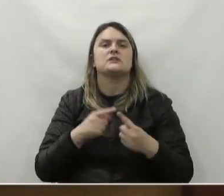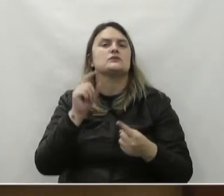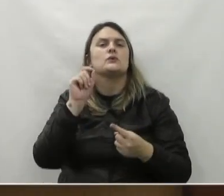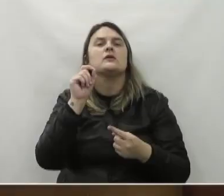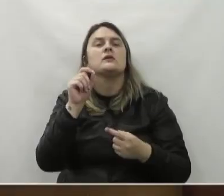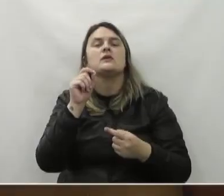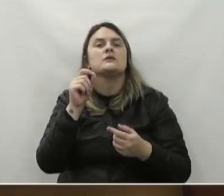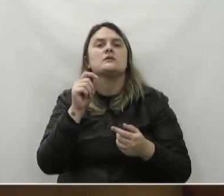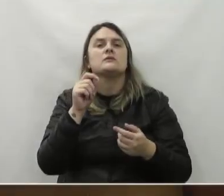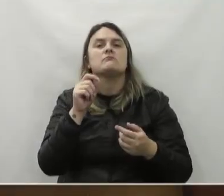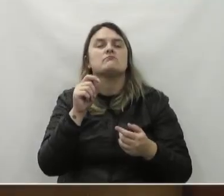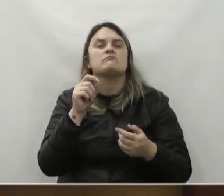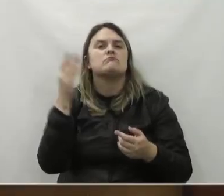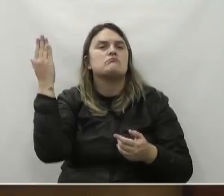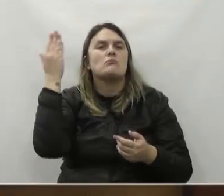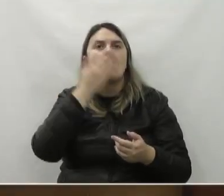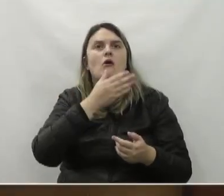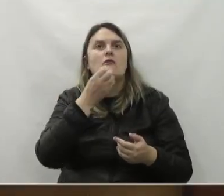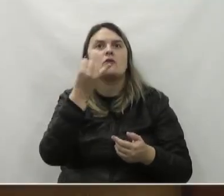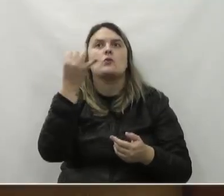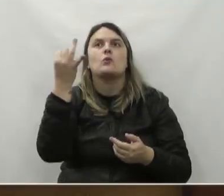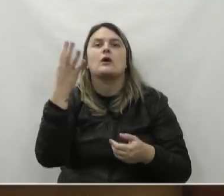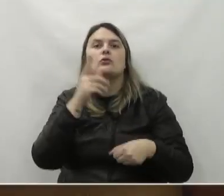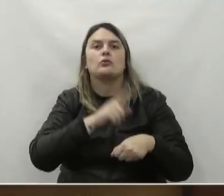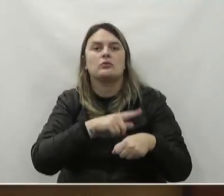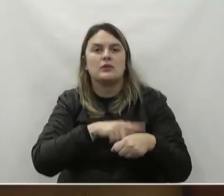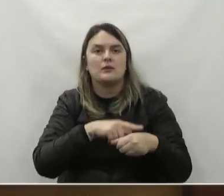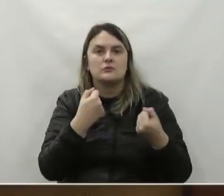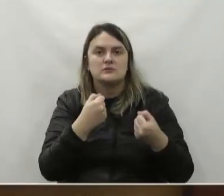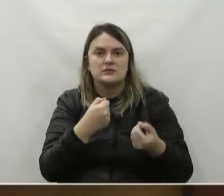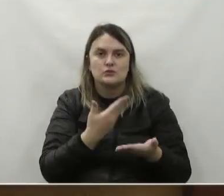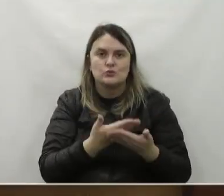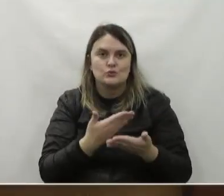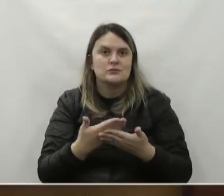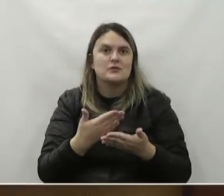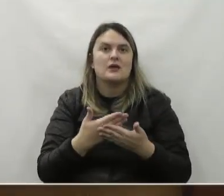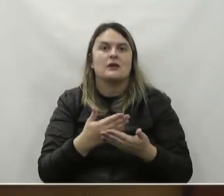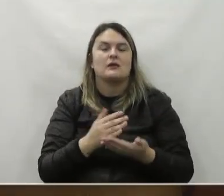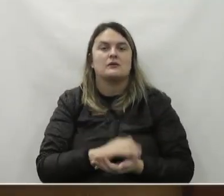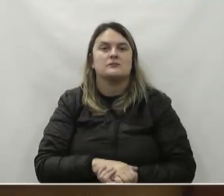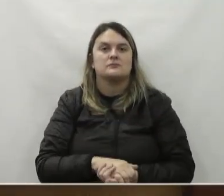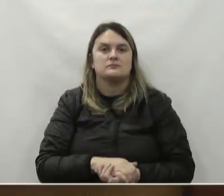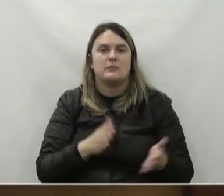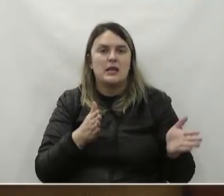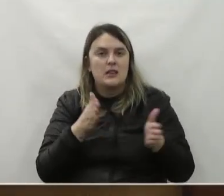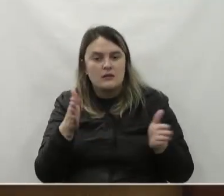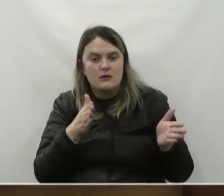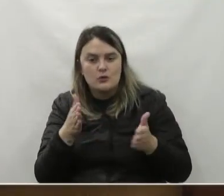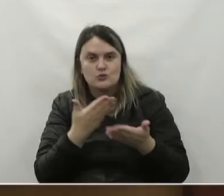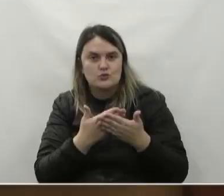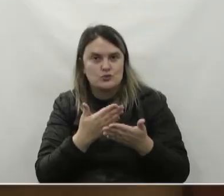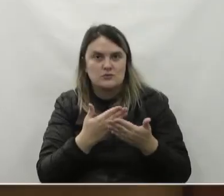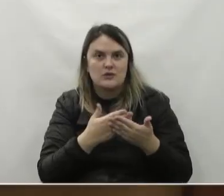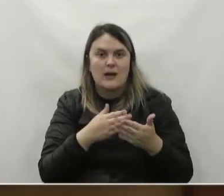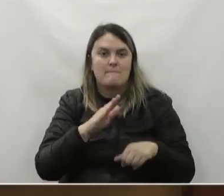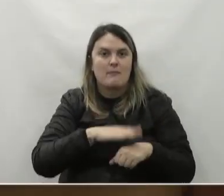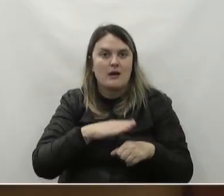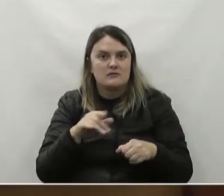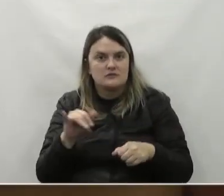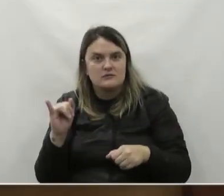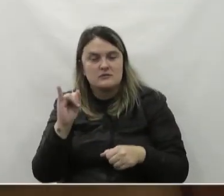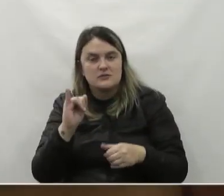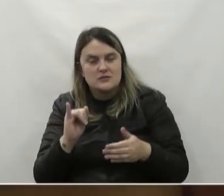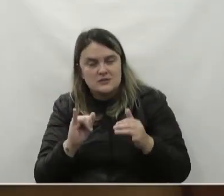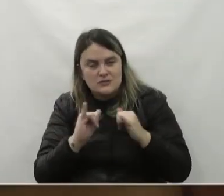de perspectiva? Quanto mais de tempo para estudo? Então, isso é o intuito de nós buscarmos esse requerimento